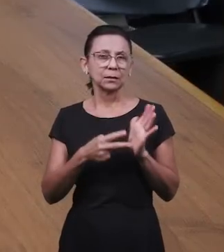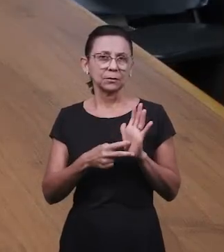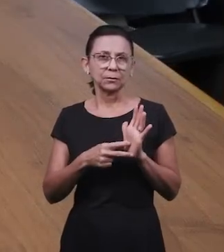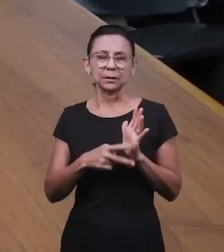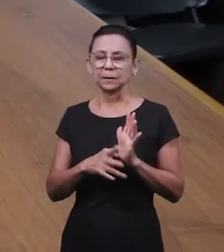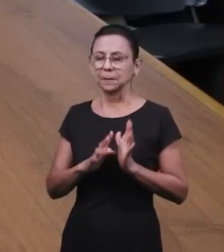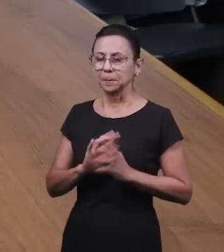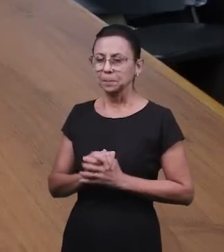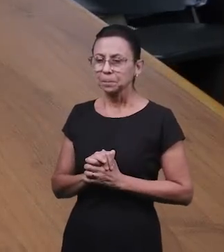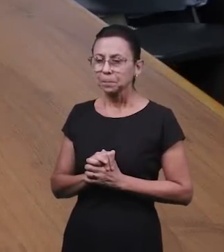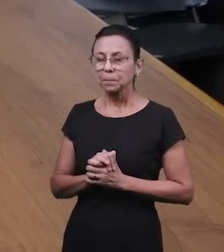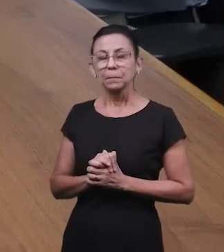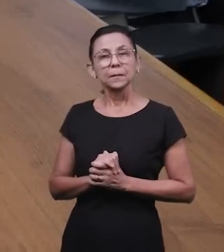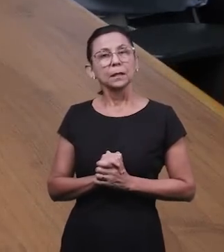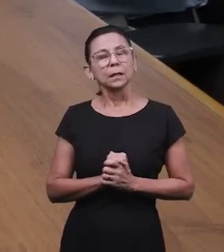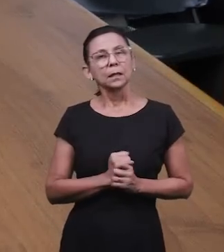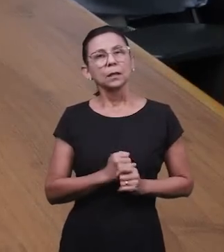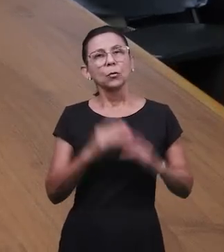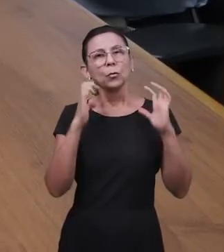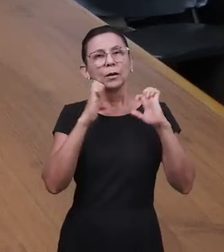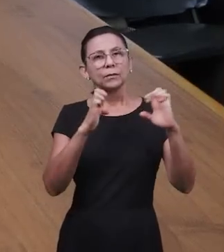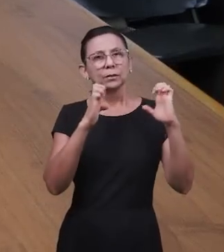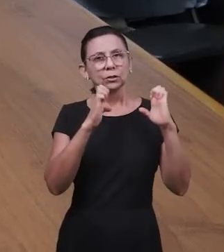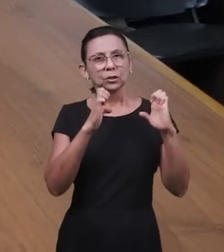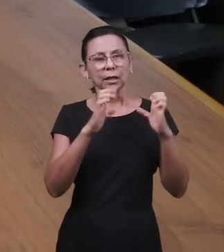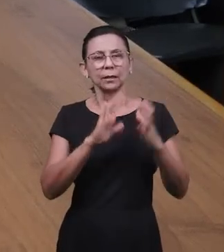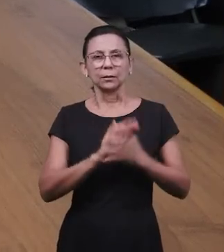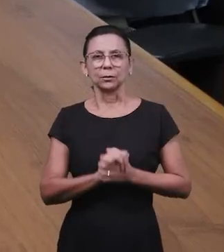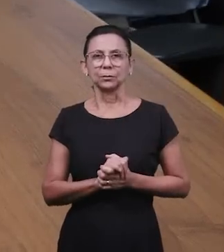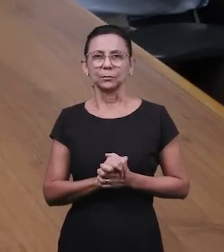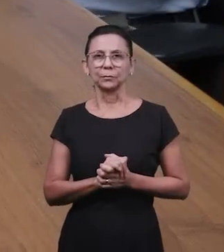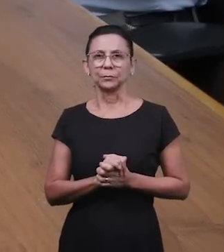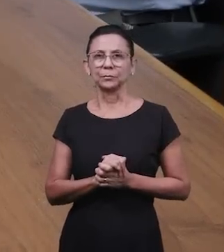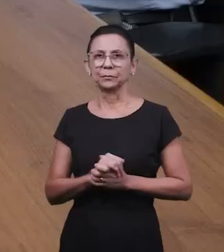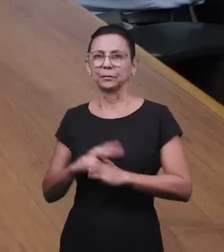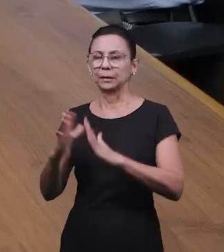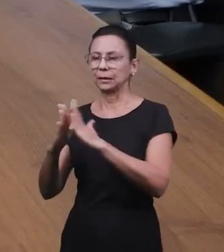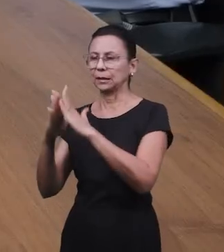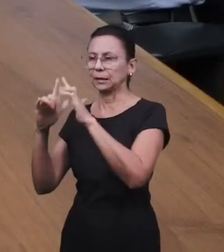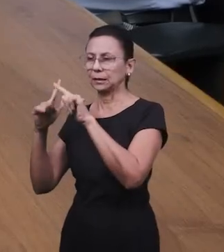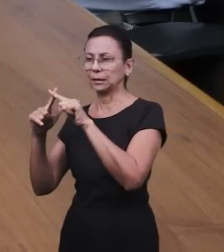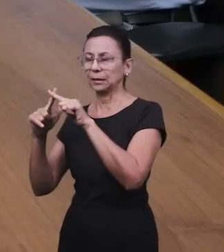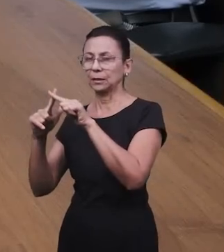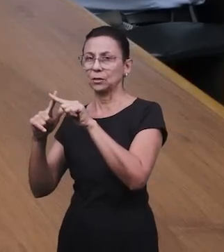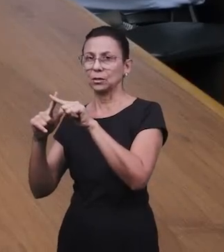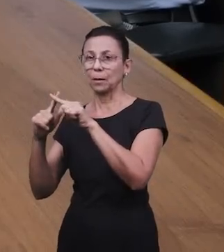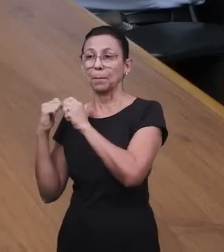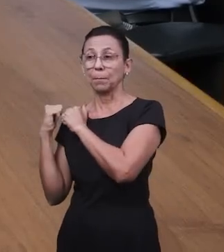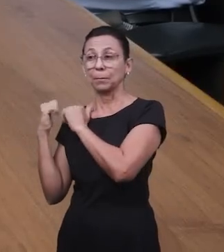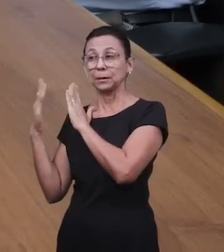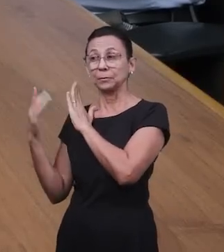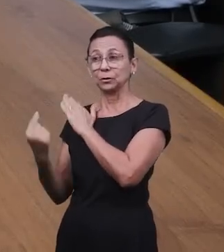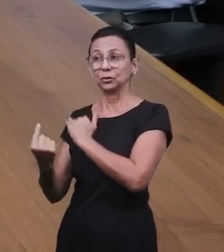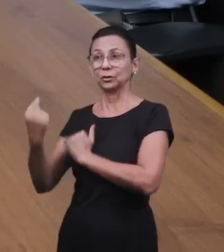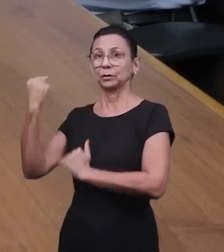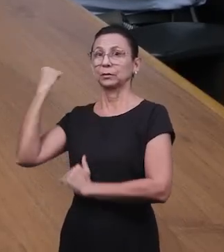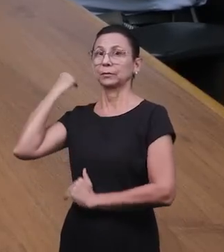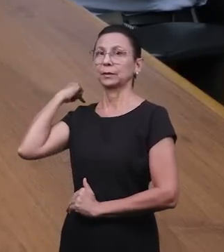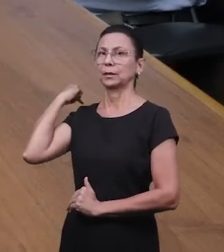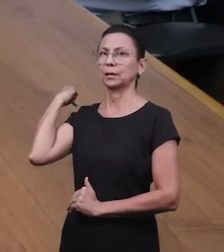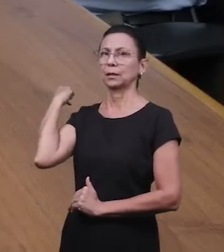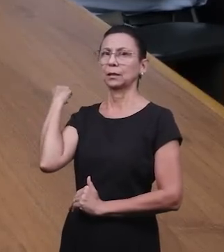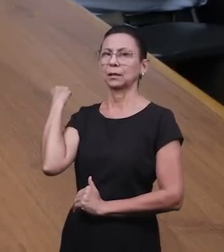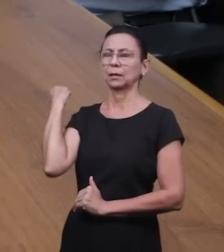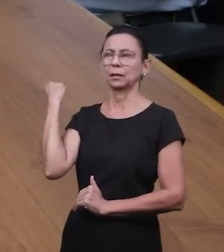viver o Evangelho, para a igreja primitiva em relação a como é viver o Evangelho nos nossos dias, e aqui eu